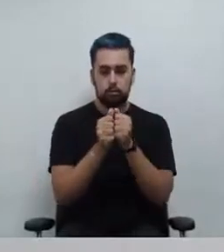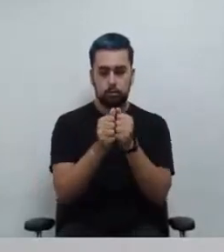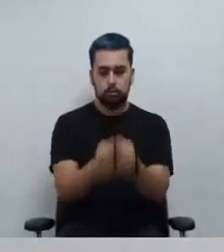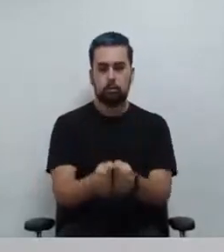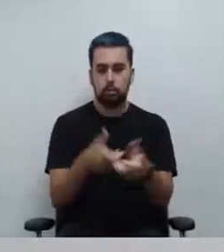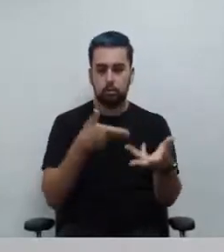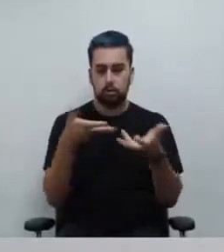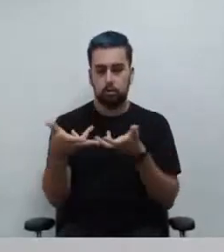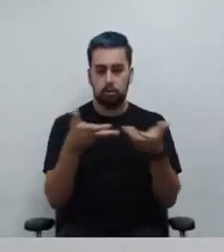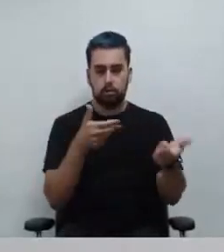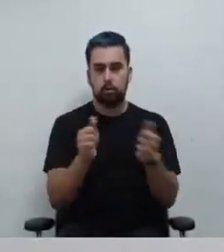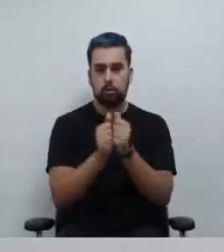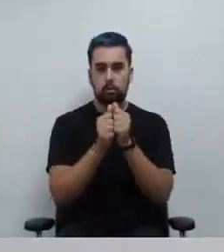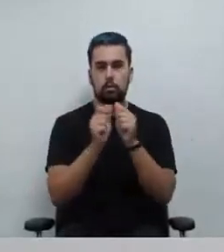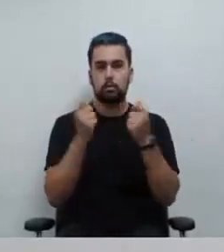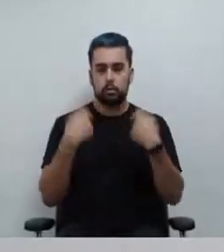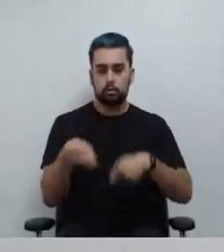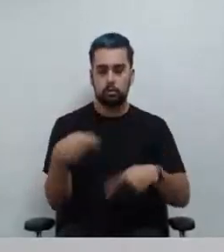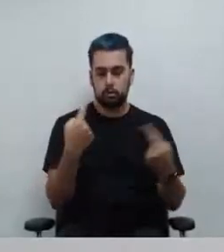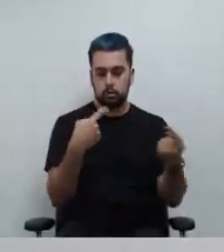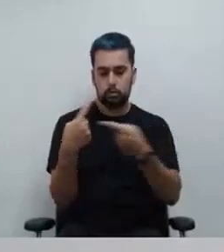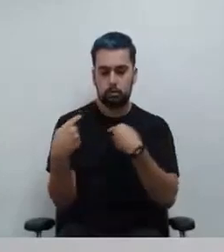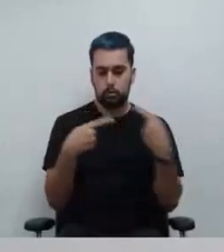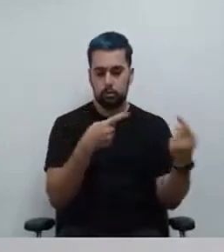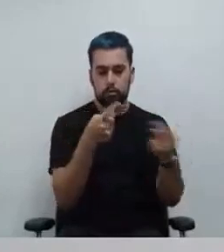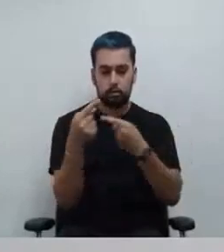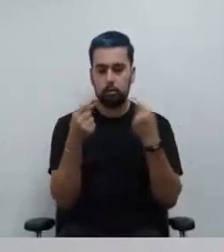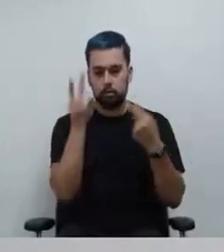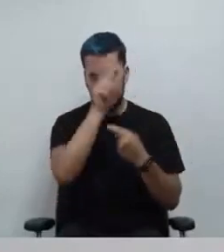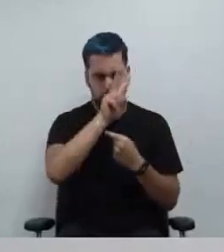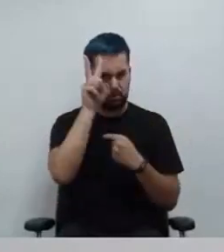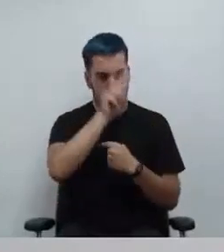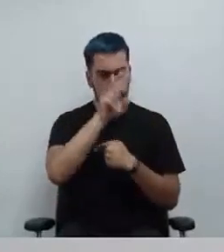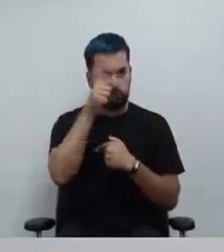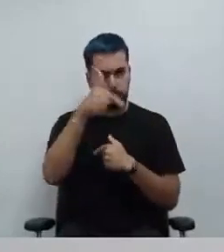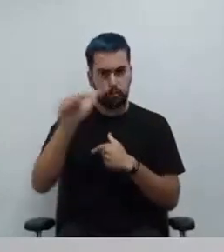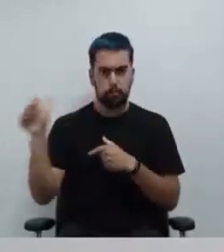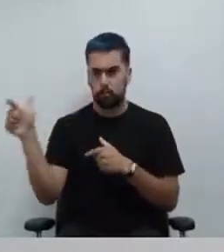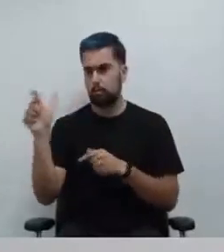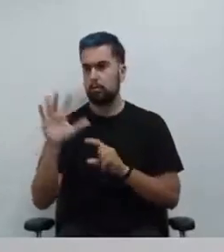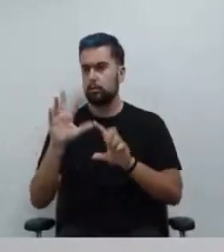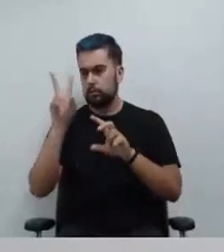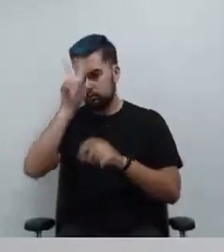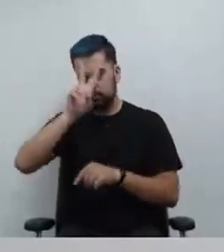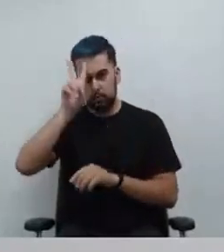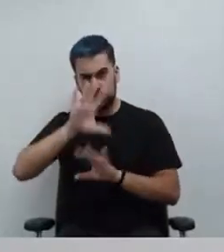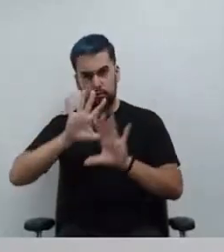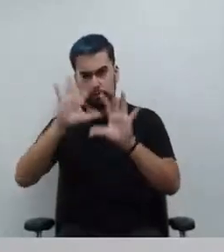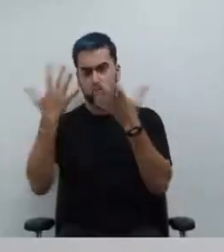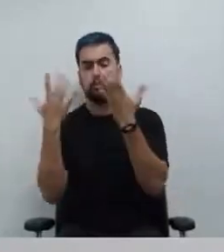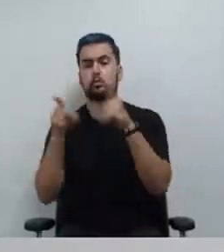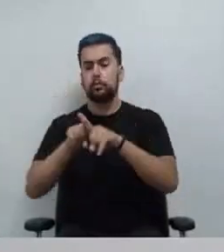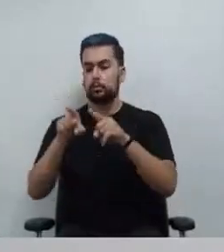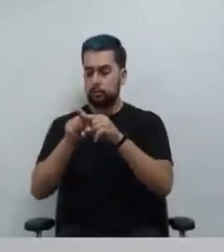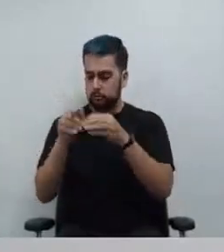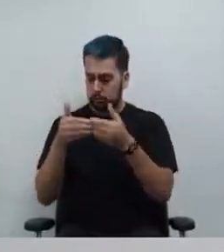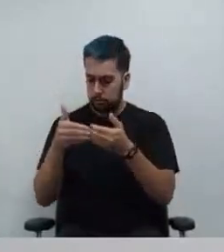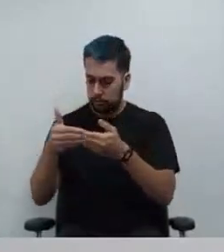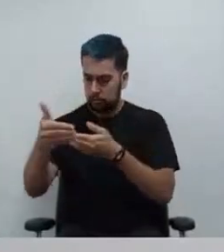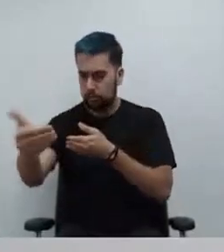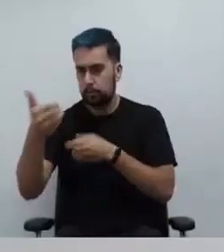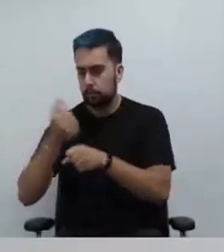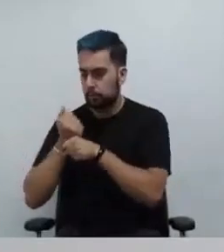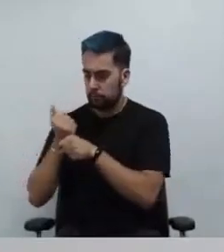sejam dialogadas. Lembro que outros episódios acontecidos ao longo dos